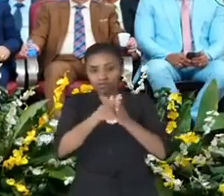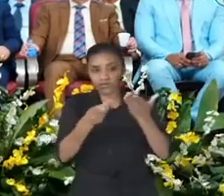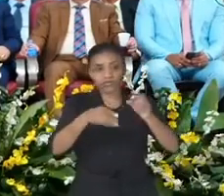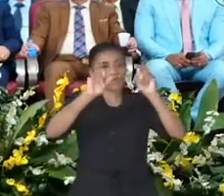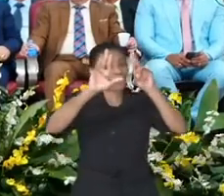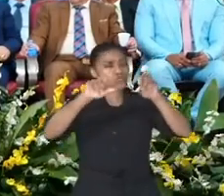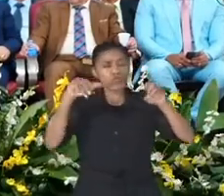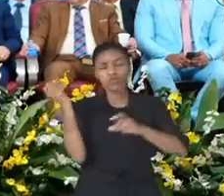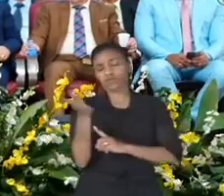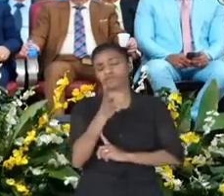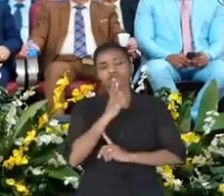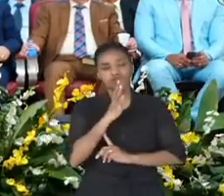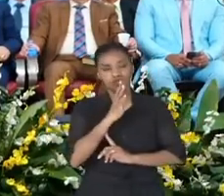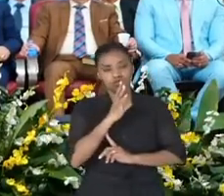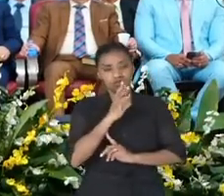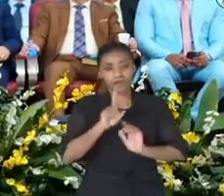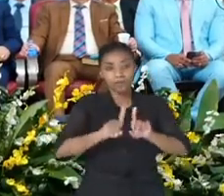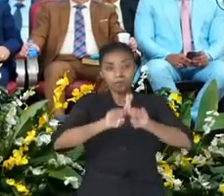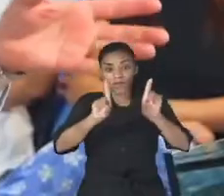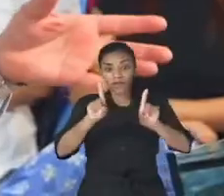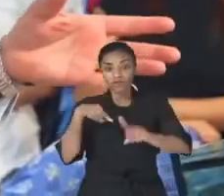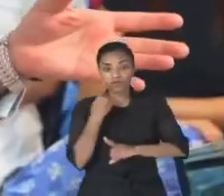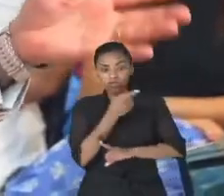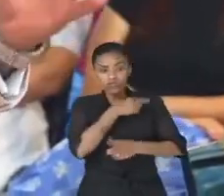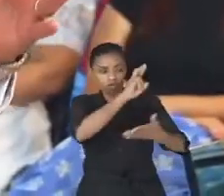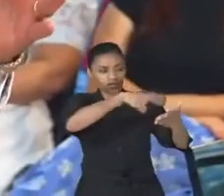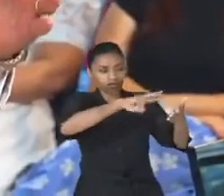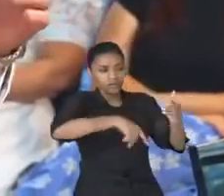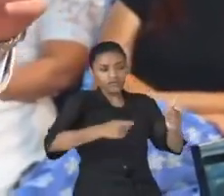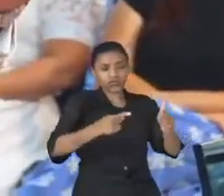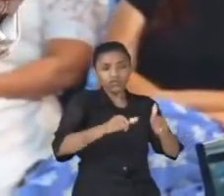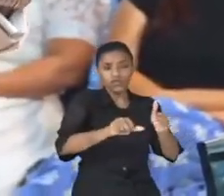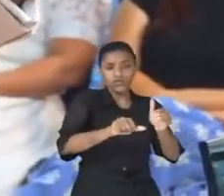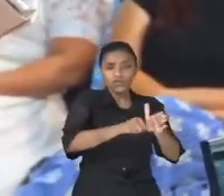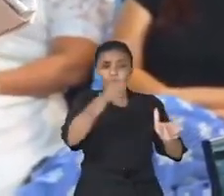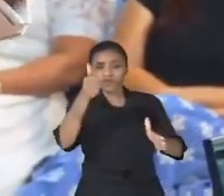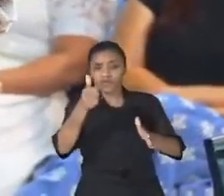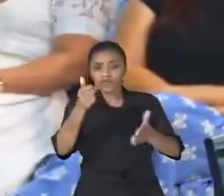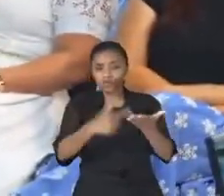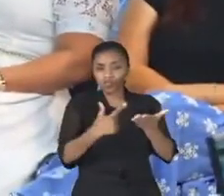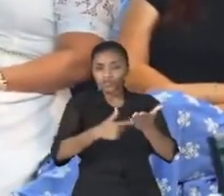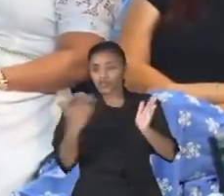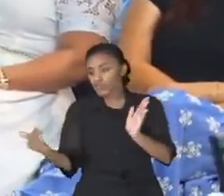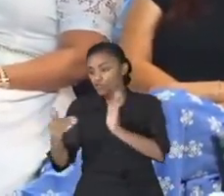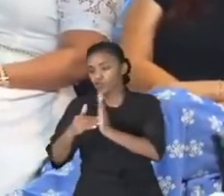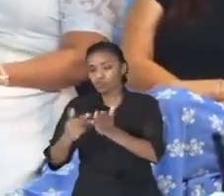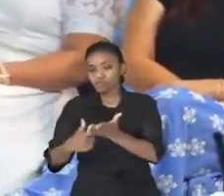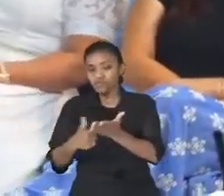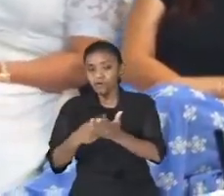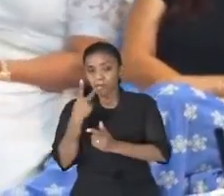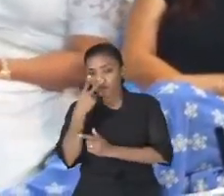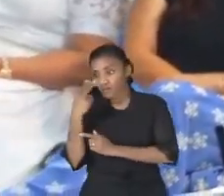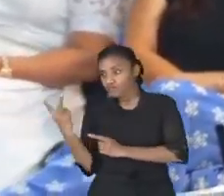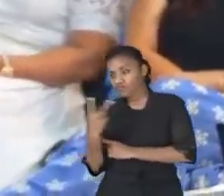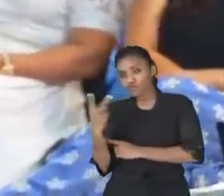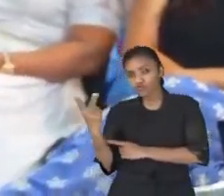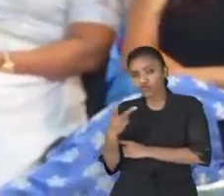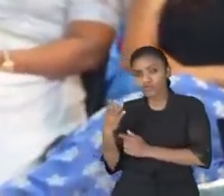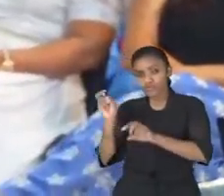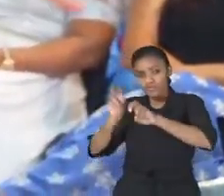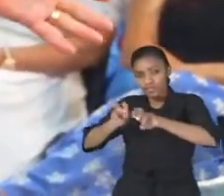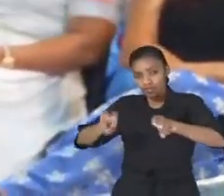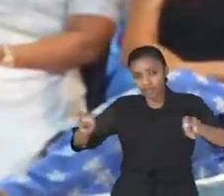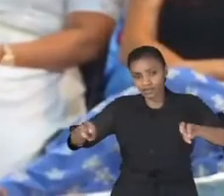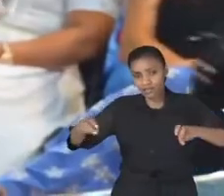se conheceram. Mas quando a gente lê o primeiro livro e o último, parece que os dois sentaram em uma mesa, bateram um papo longo e disseram: